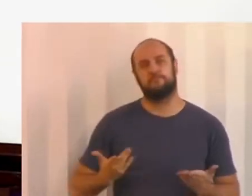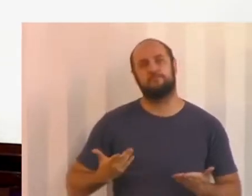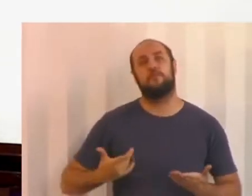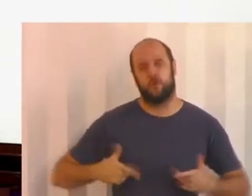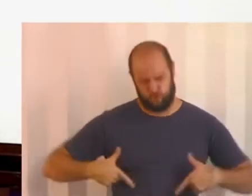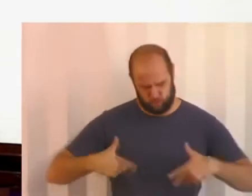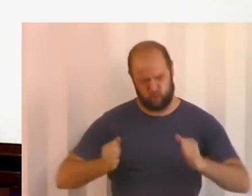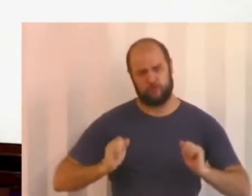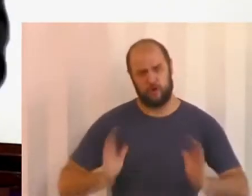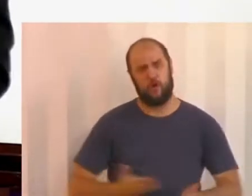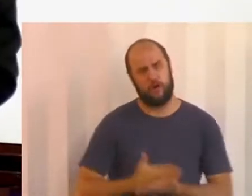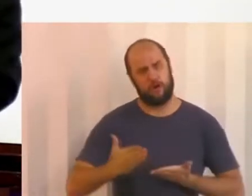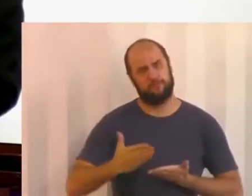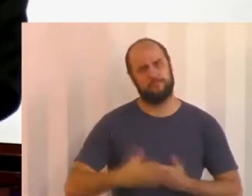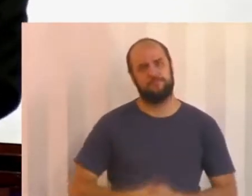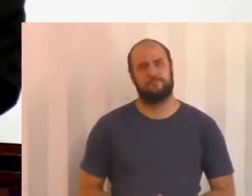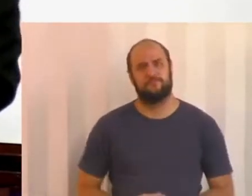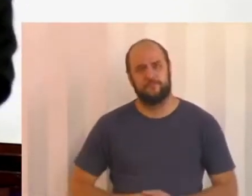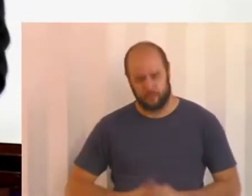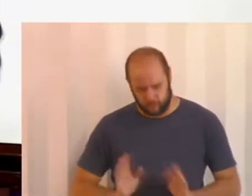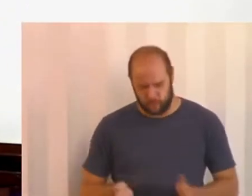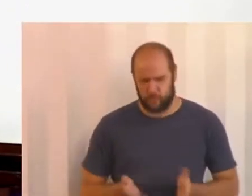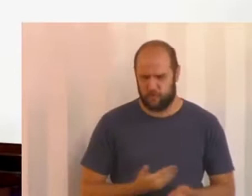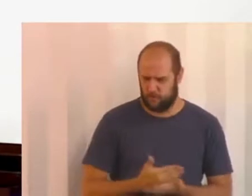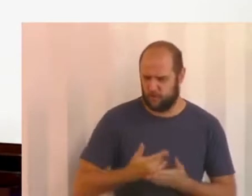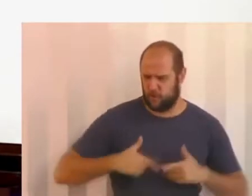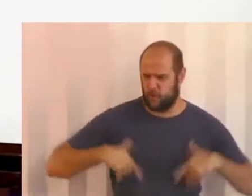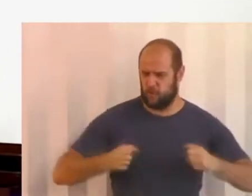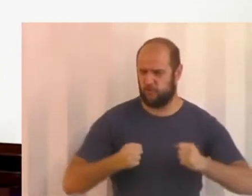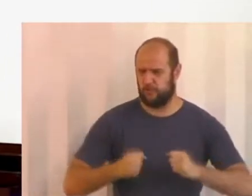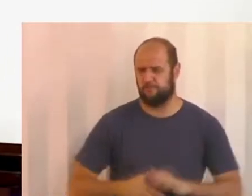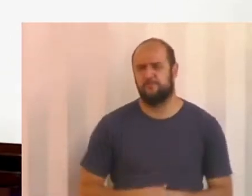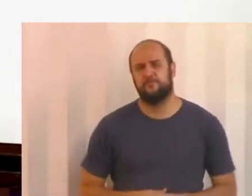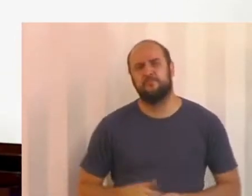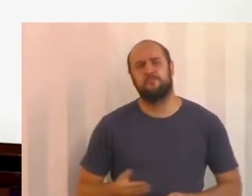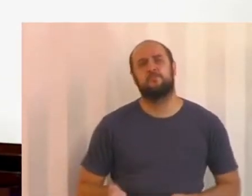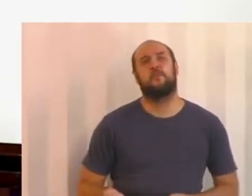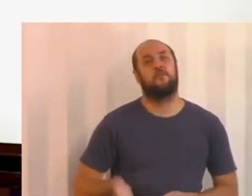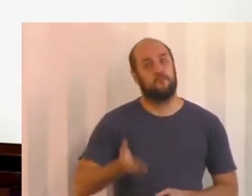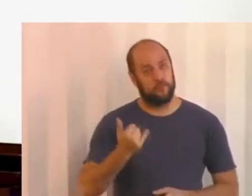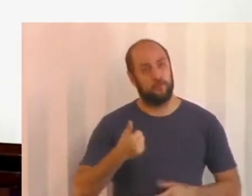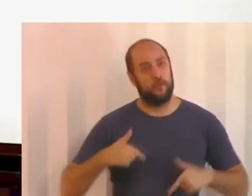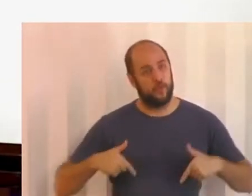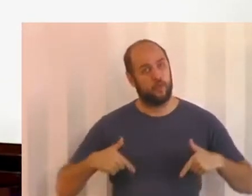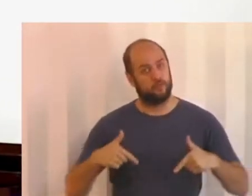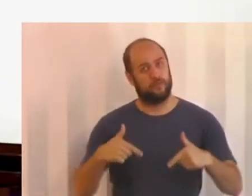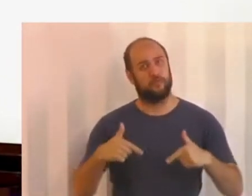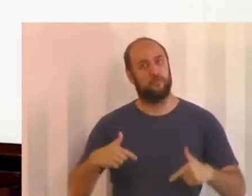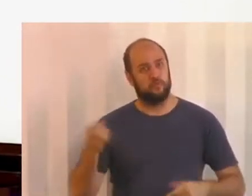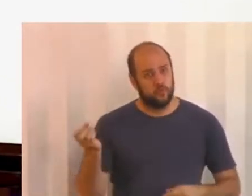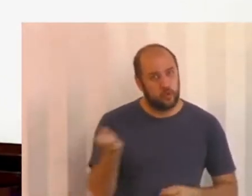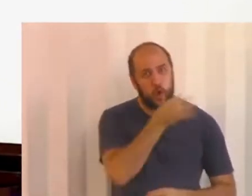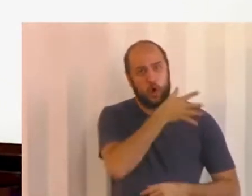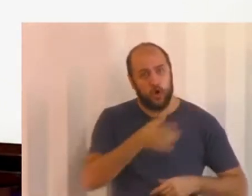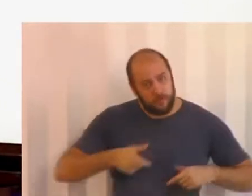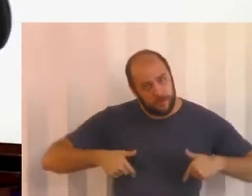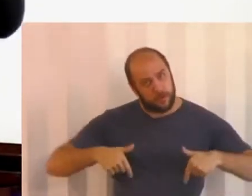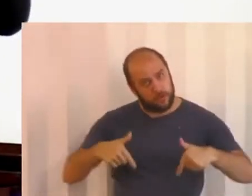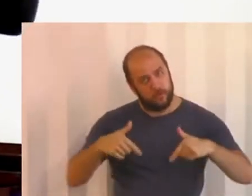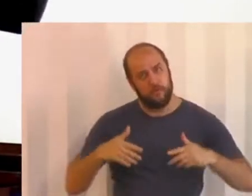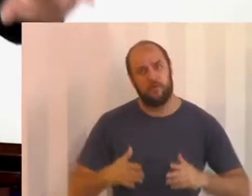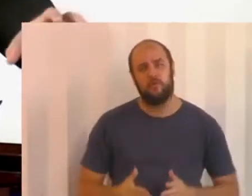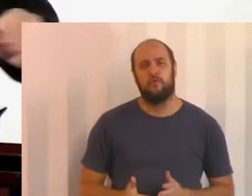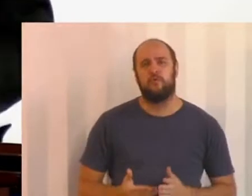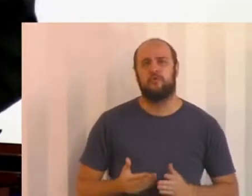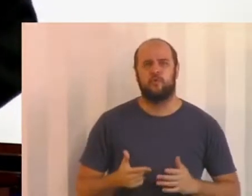luta. Vamos lutar por essa verdade. Vamos combater esse bom combate. Vamos lutar contra